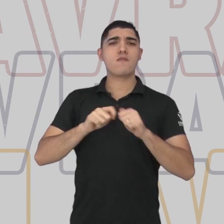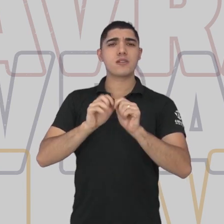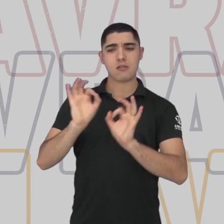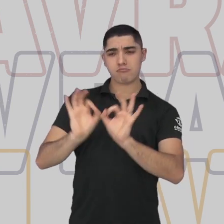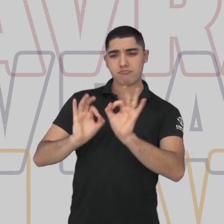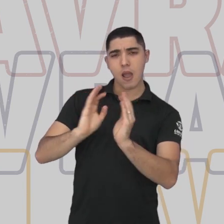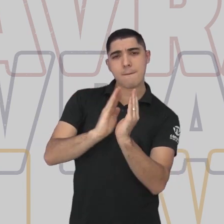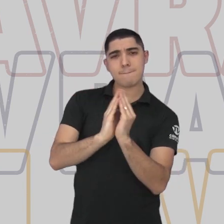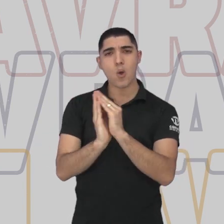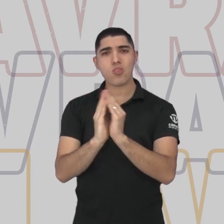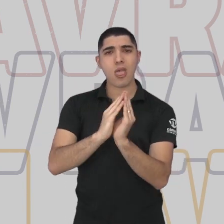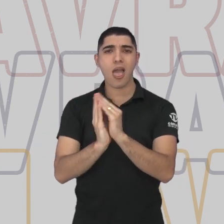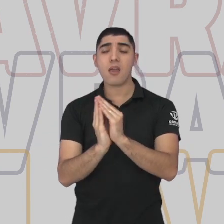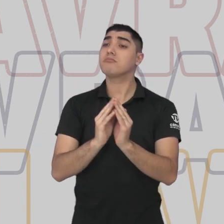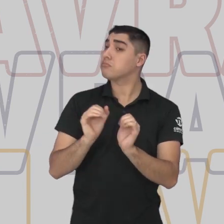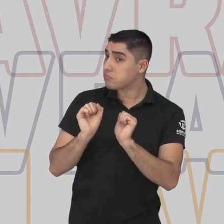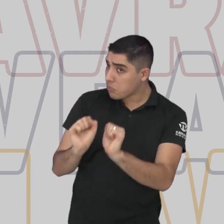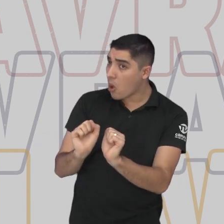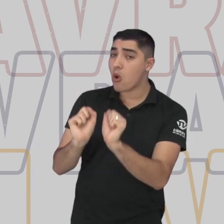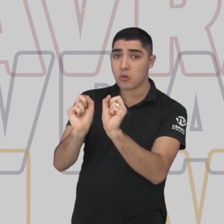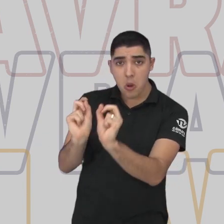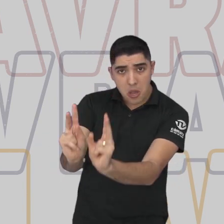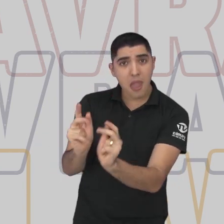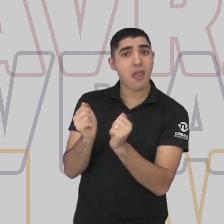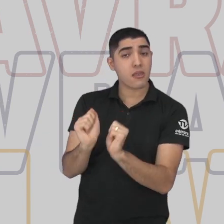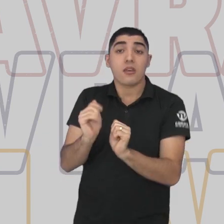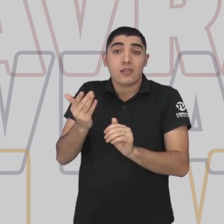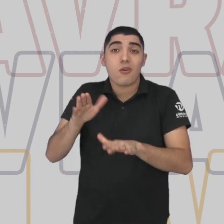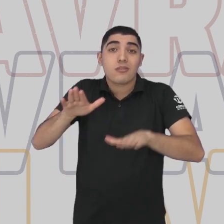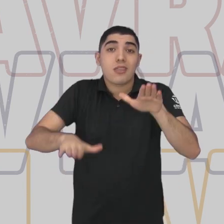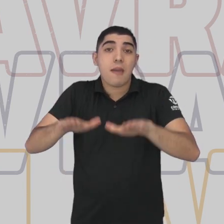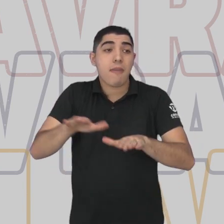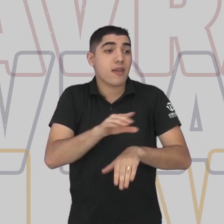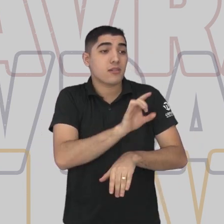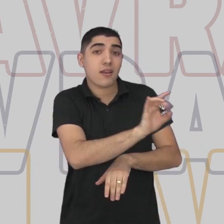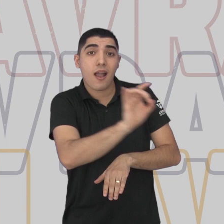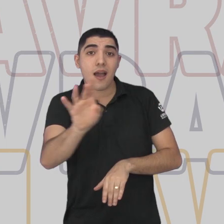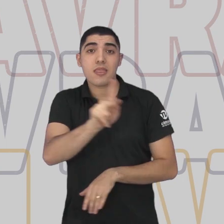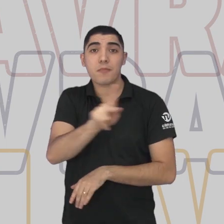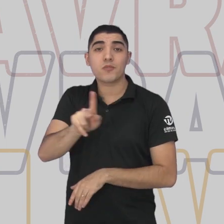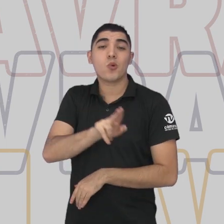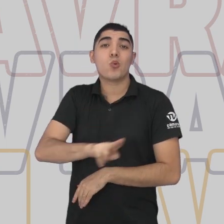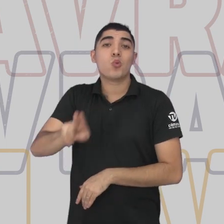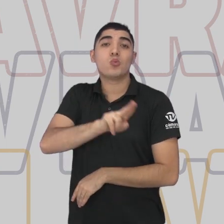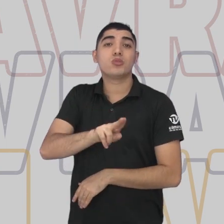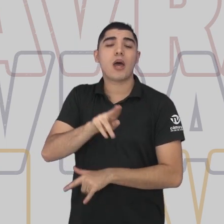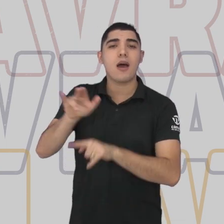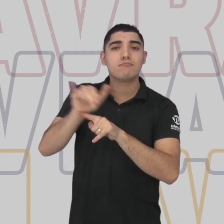bem fazendo alguns bonecos, né? Isso, aquilo, tudo, não sei. De repente